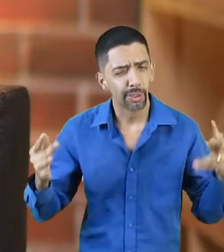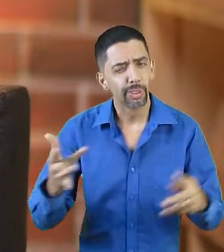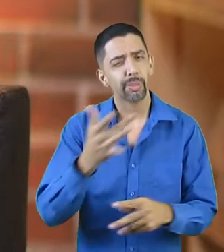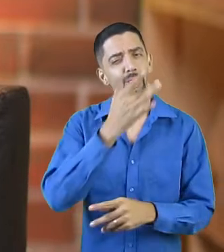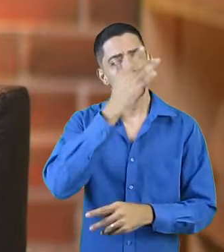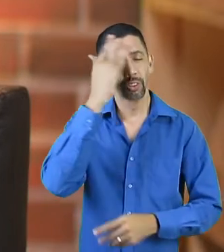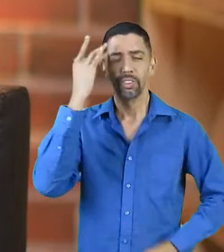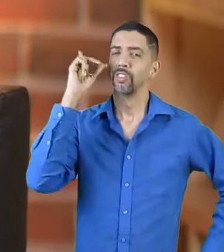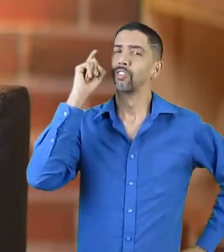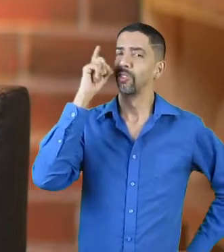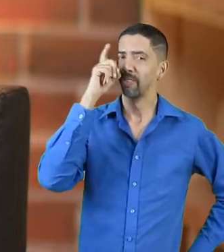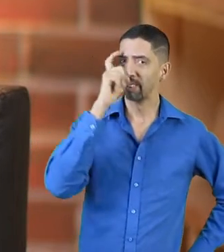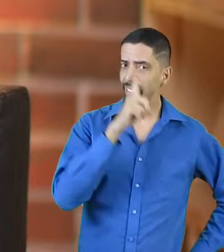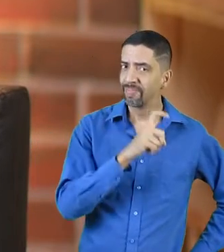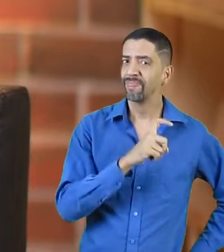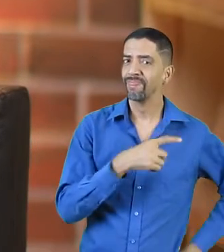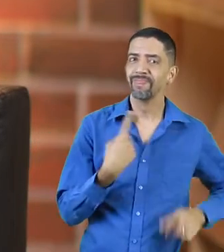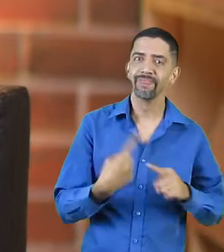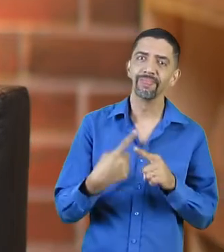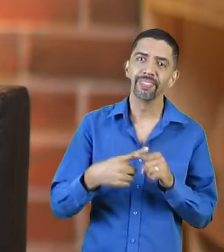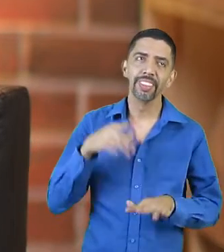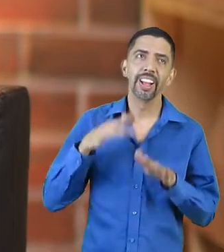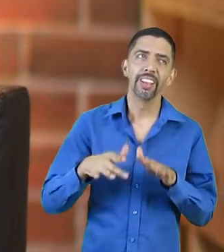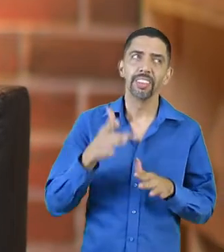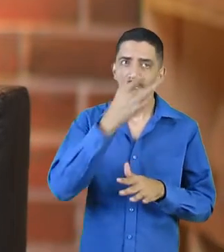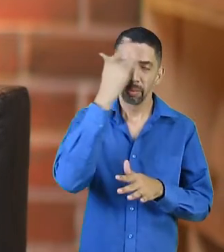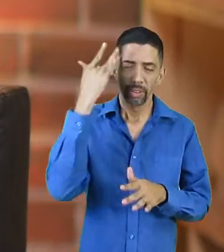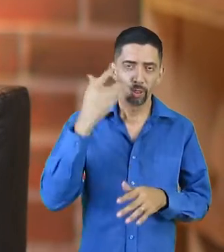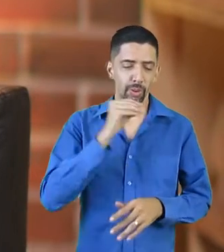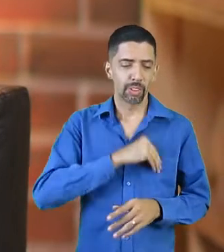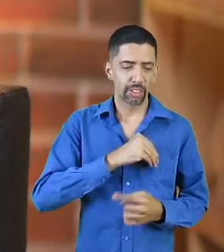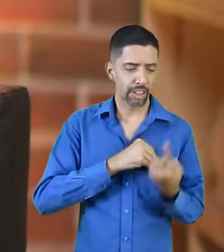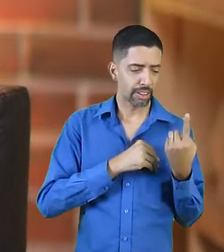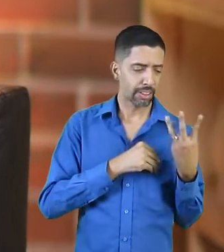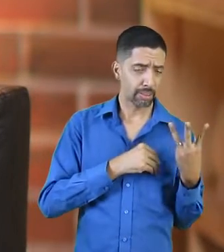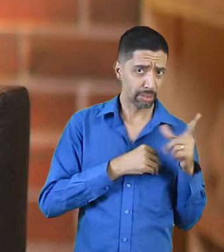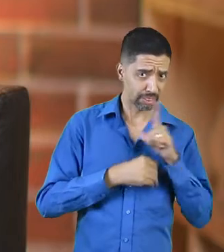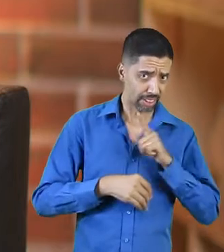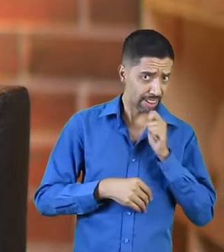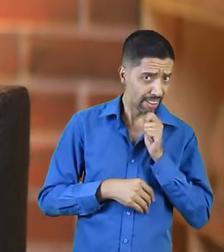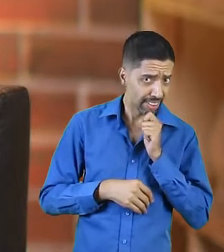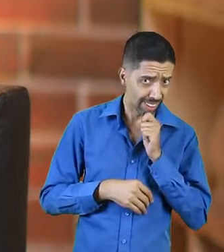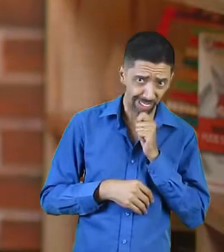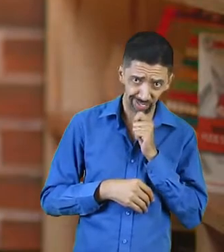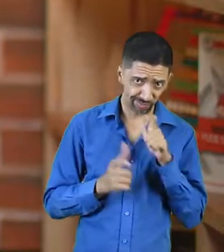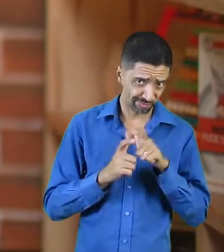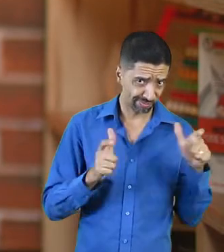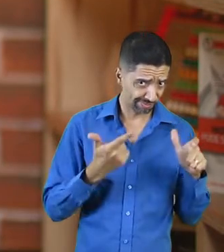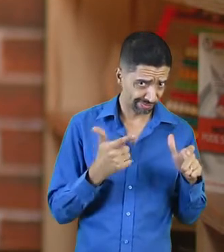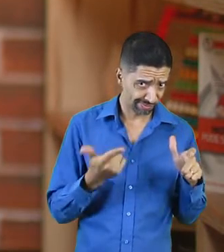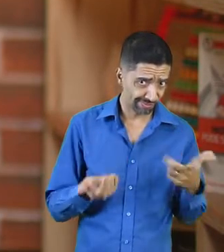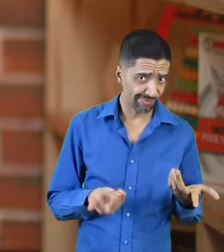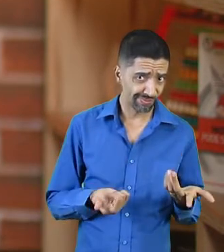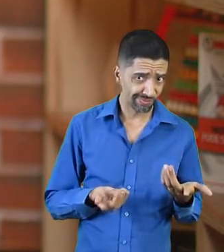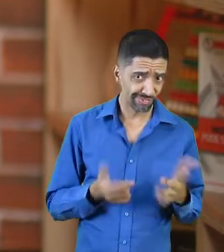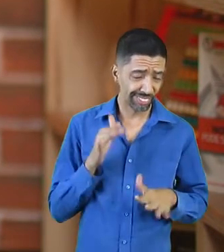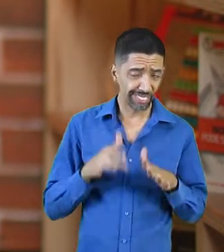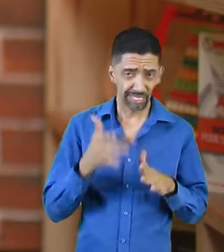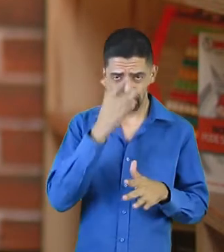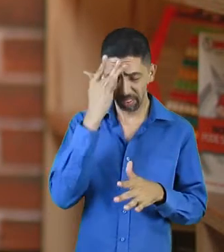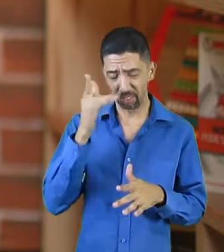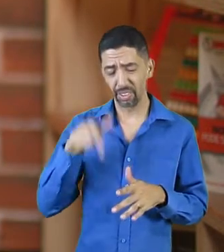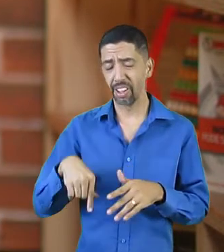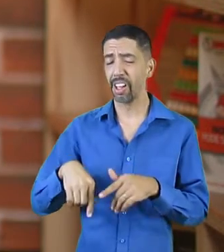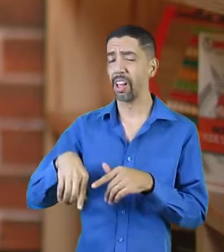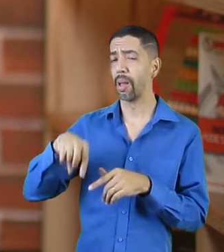dificuldade, até porque muitas pessoas já não têm mais o 13º salário para salvar, né? Tem muita gente no MEI, na